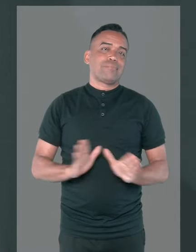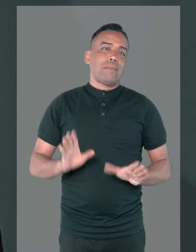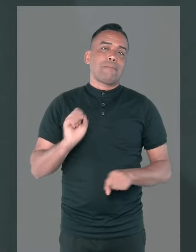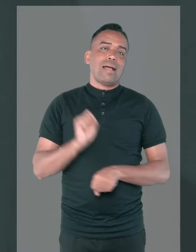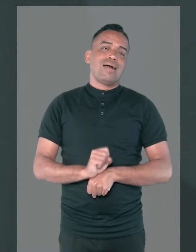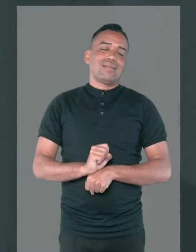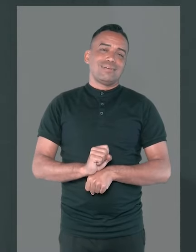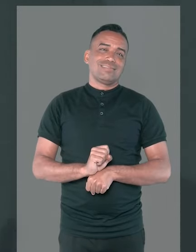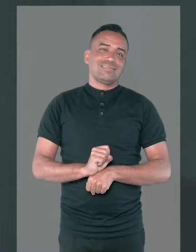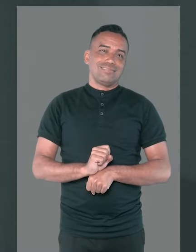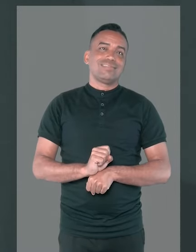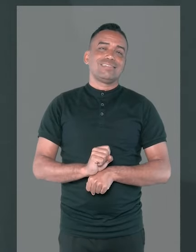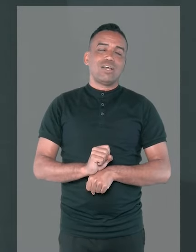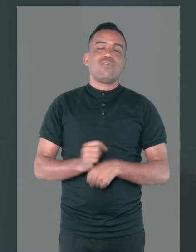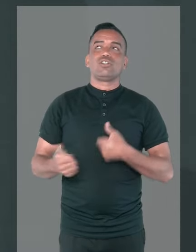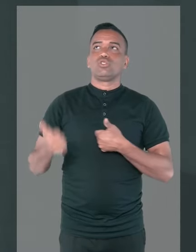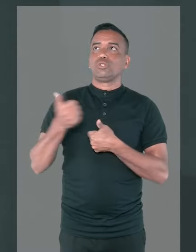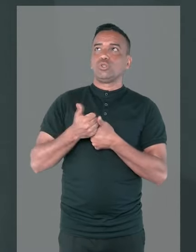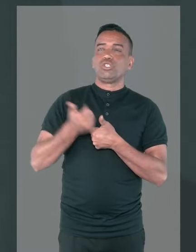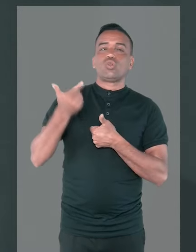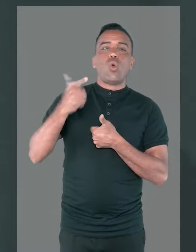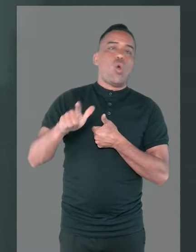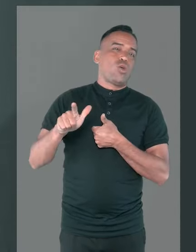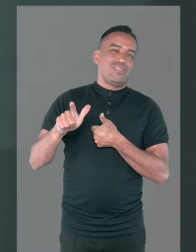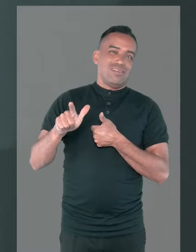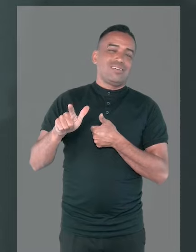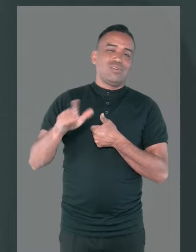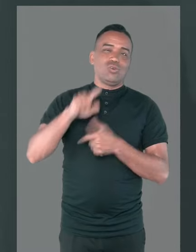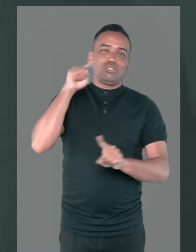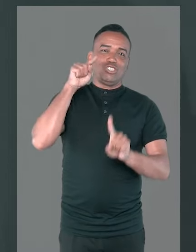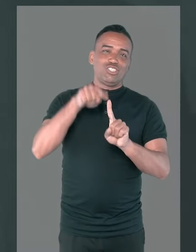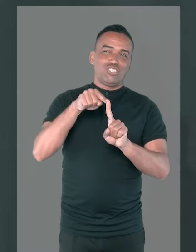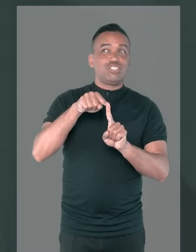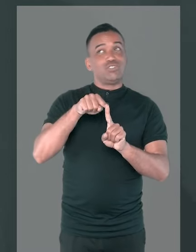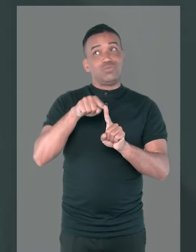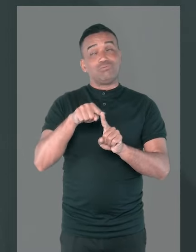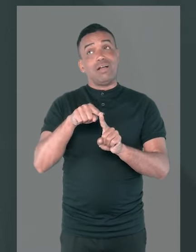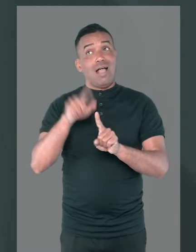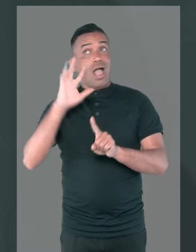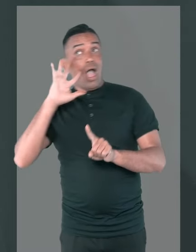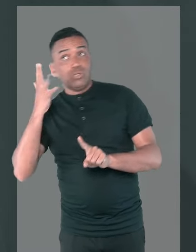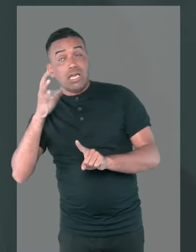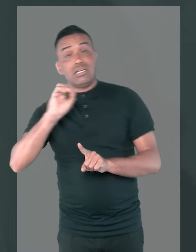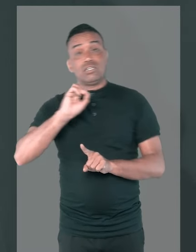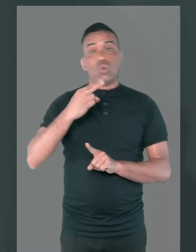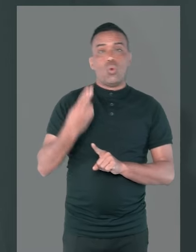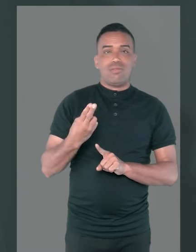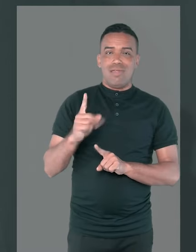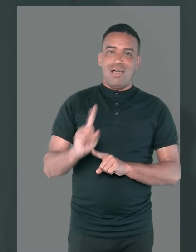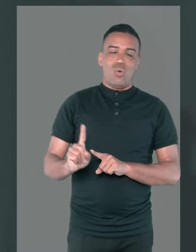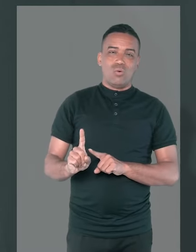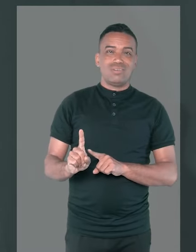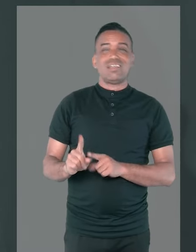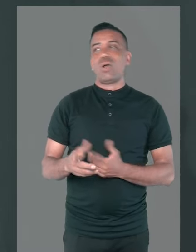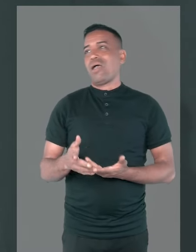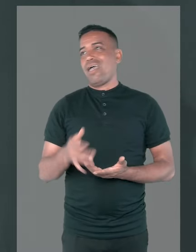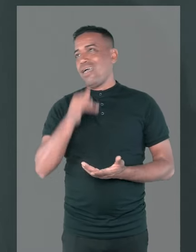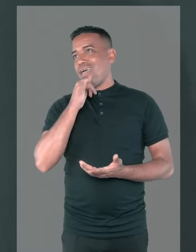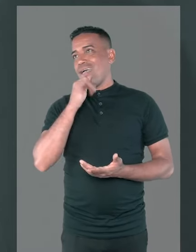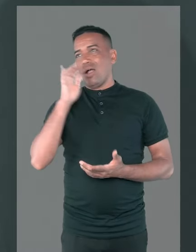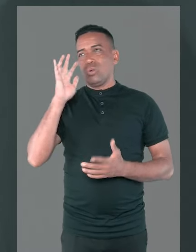interesses e esse livro vai sendo substituído por outra coisa, que talvez saia, talvez não. Então é um jogo aleatório complicado